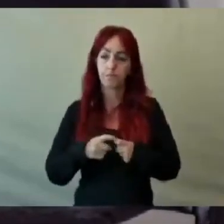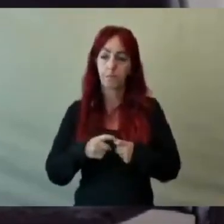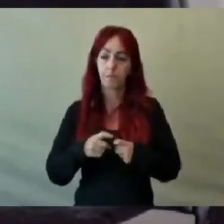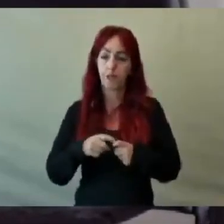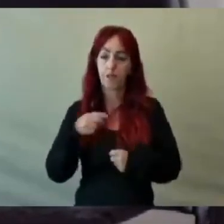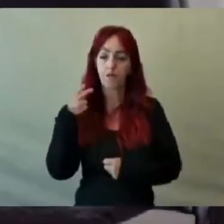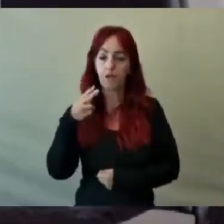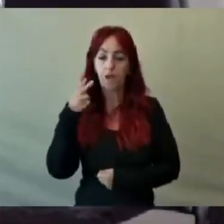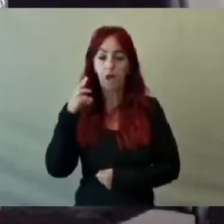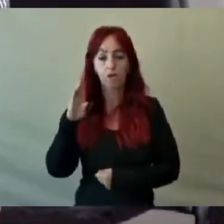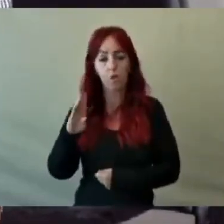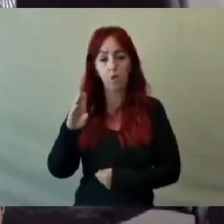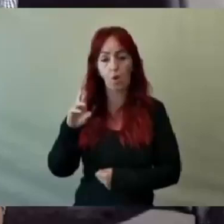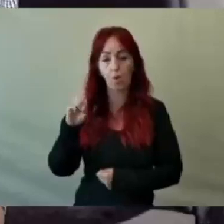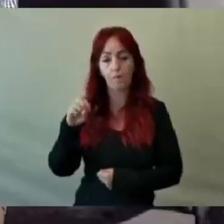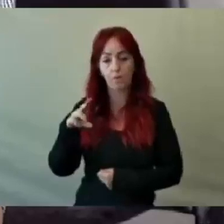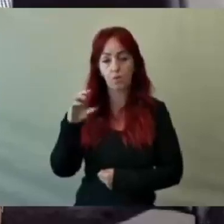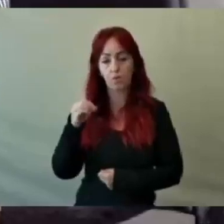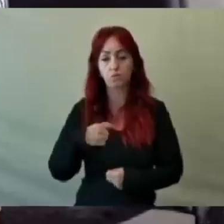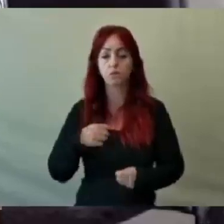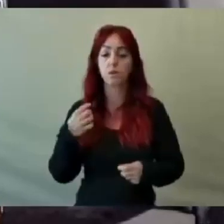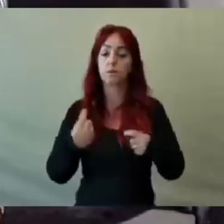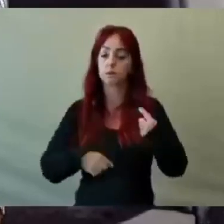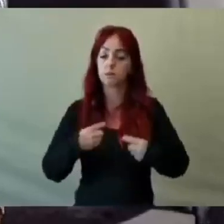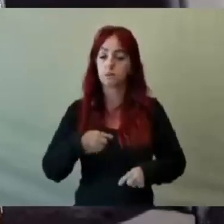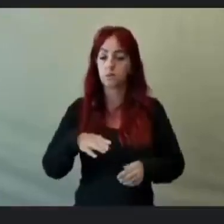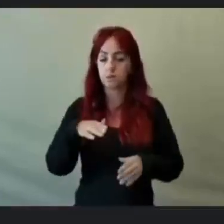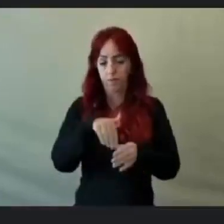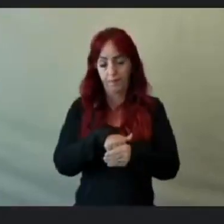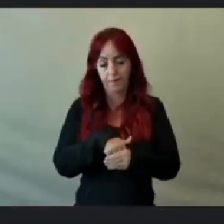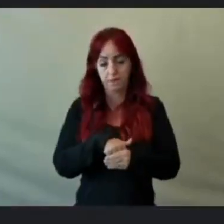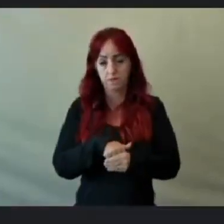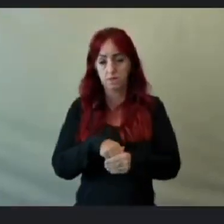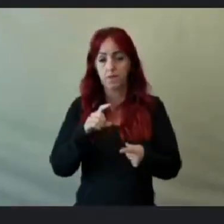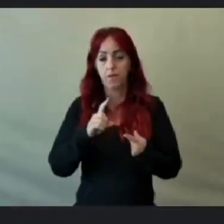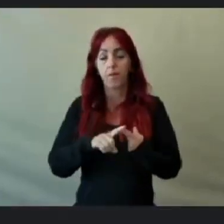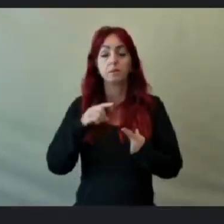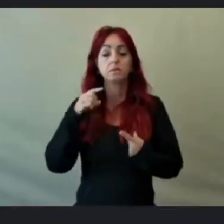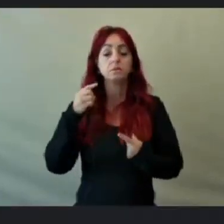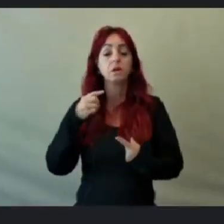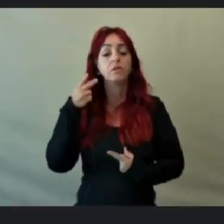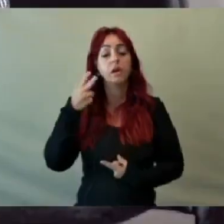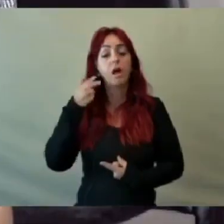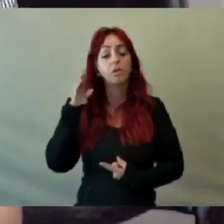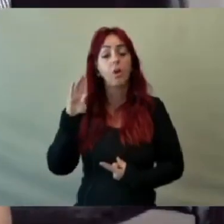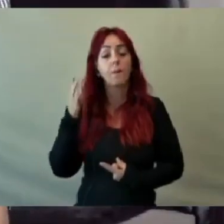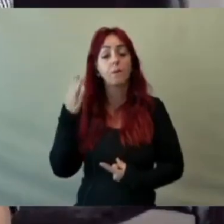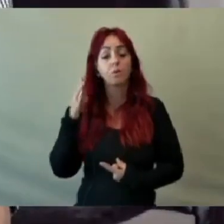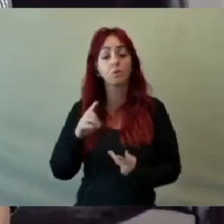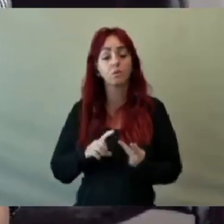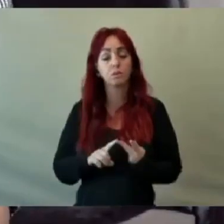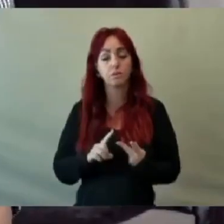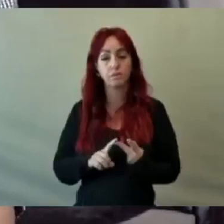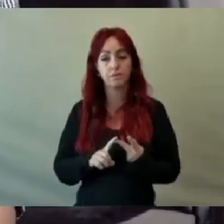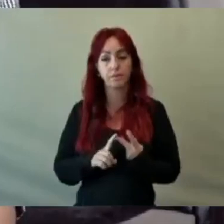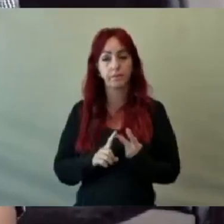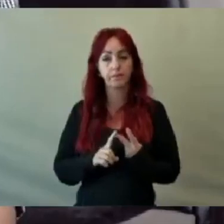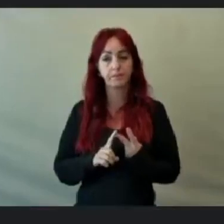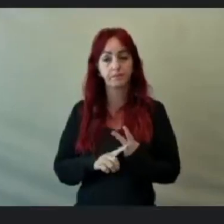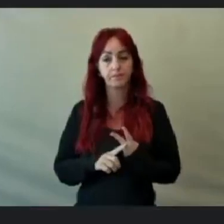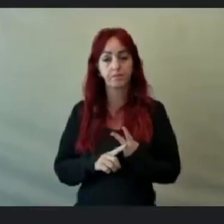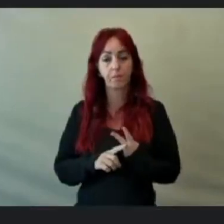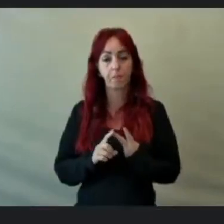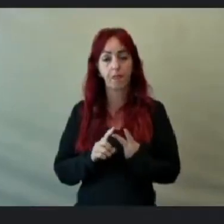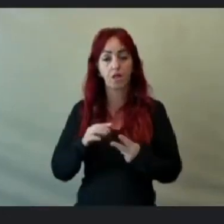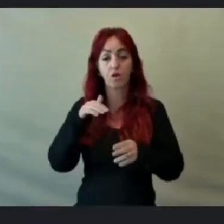discussão? Em votação? Como vota, vereador doutor Bruno? Com requerimento. Como vota, vereador doutor Célio